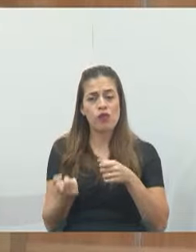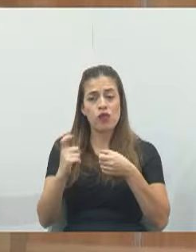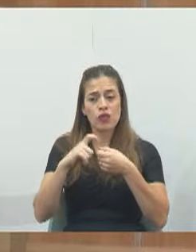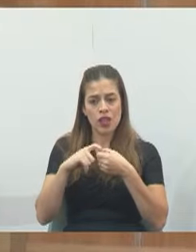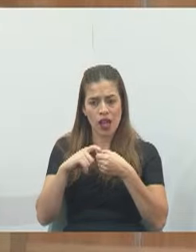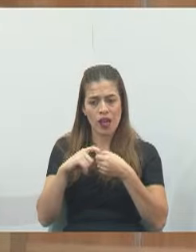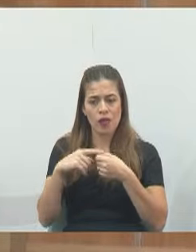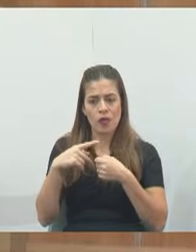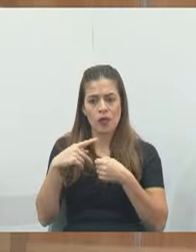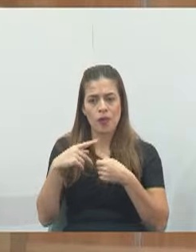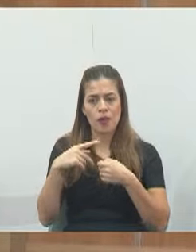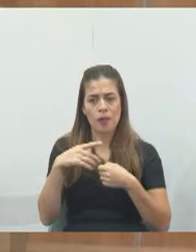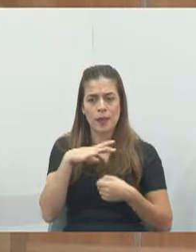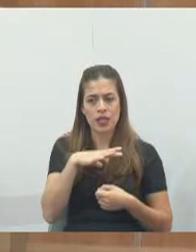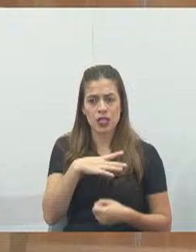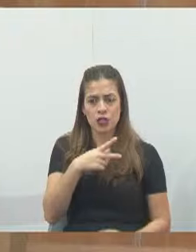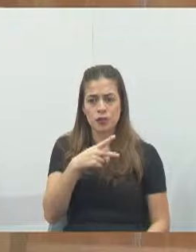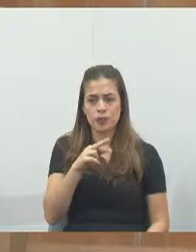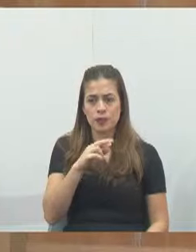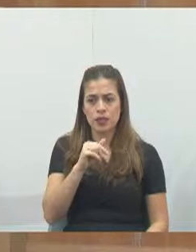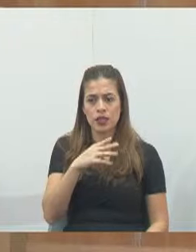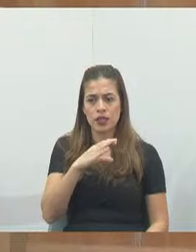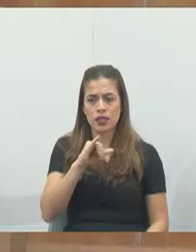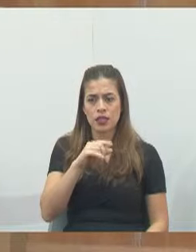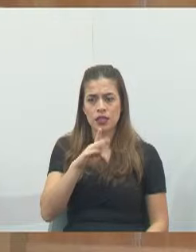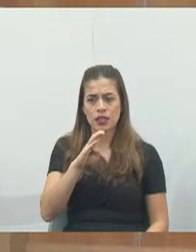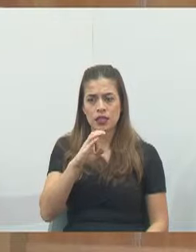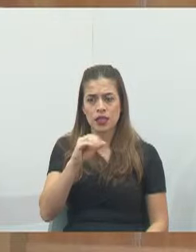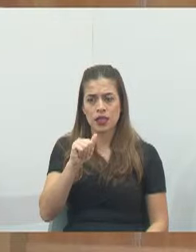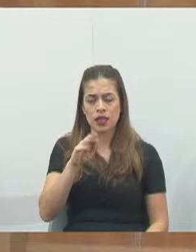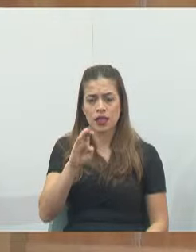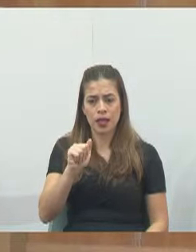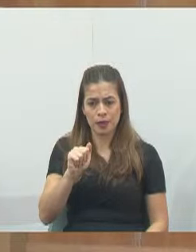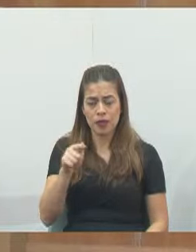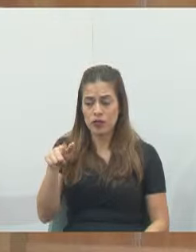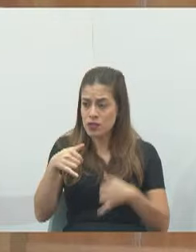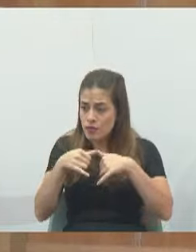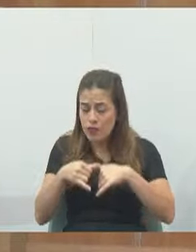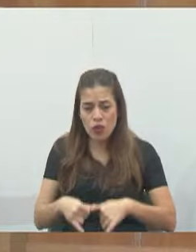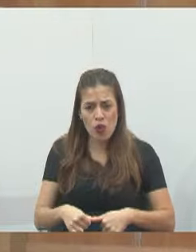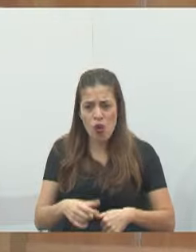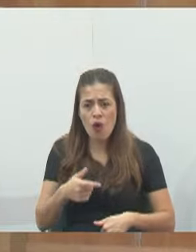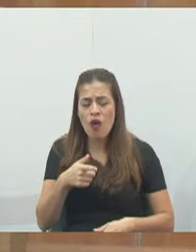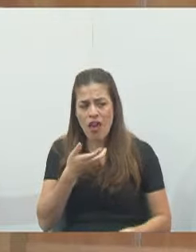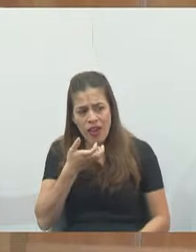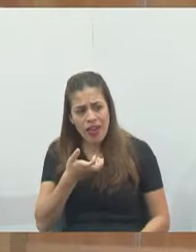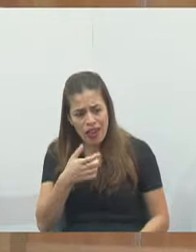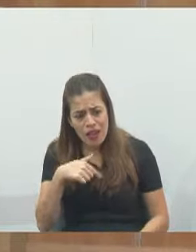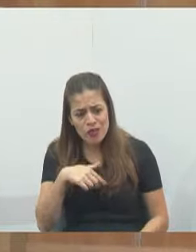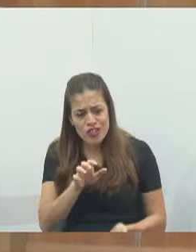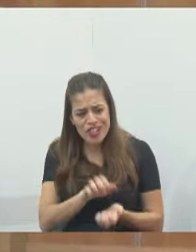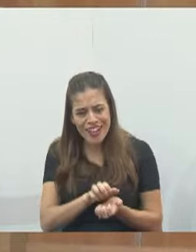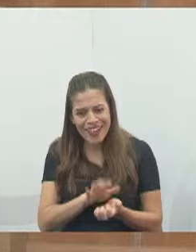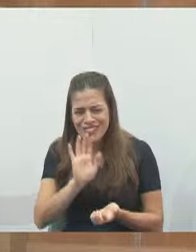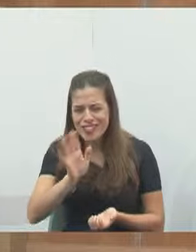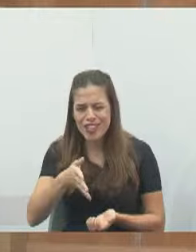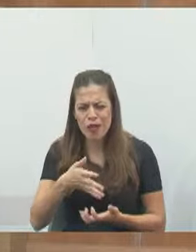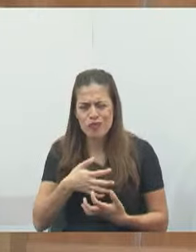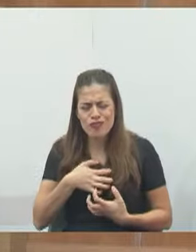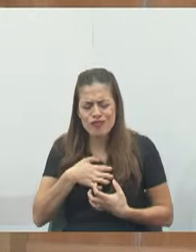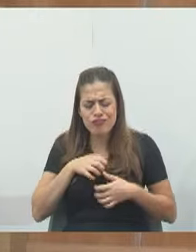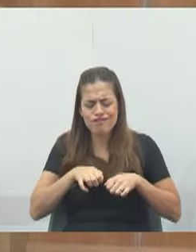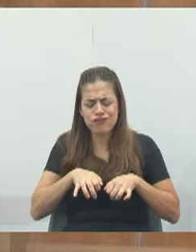para Piracicaba, isso? E você ficou, não, eu quero ficar em Jacareí, porque já estava enraizado